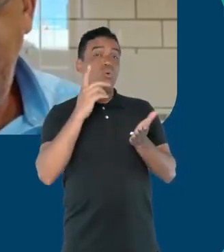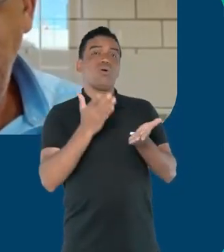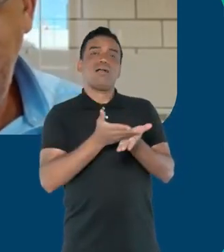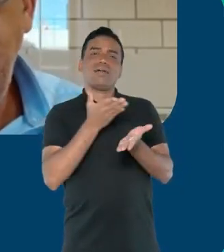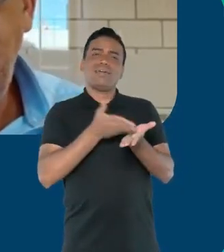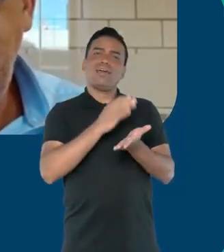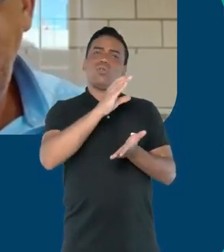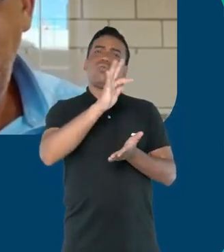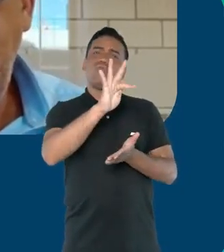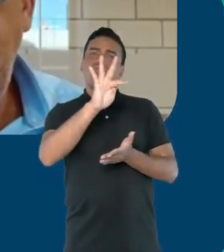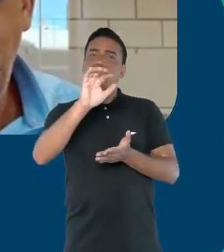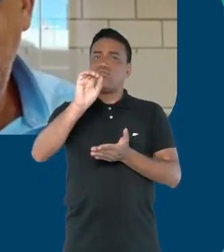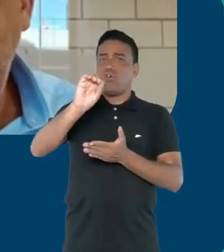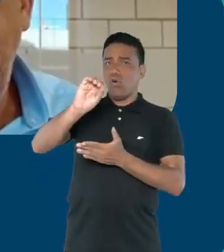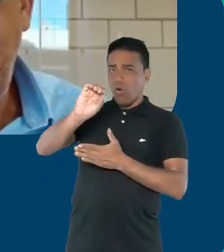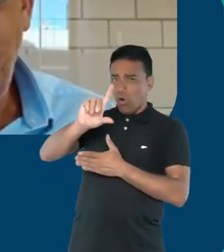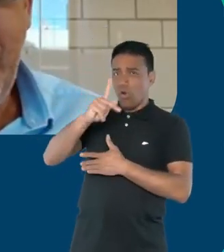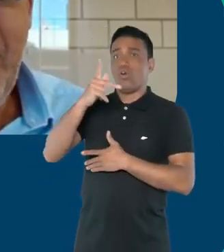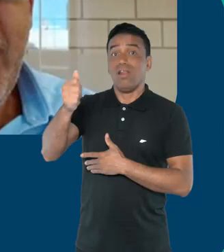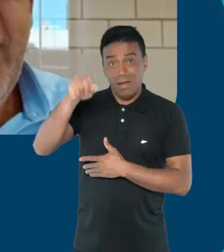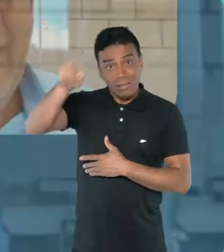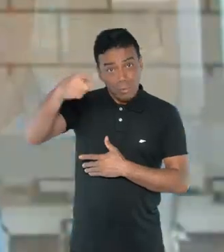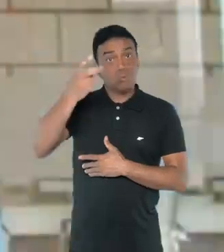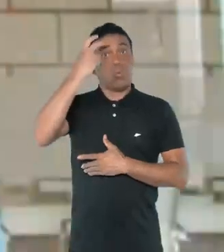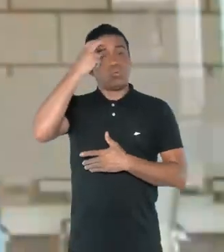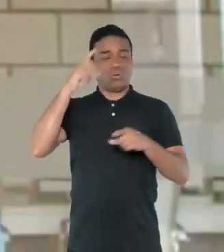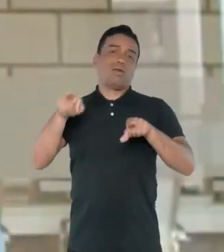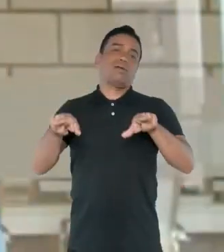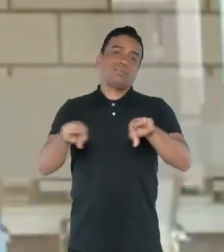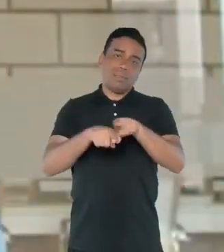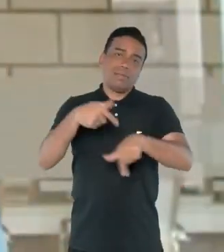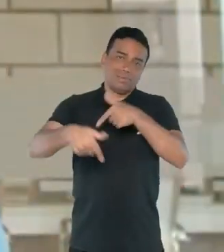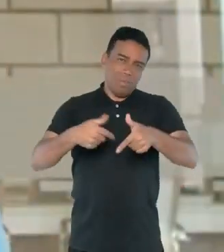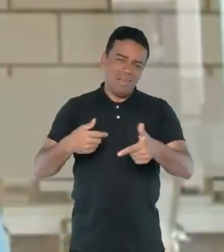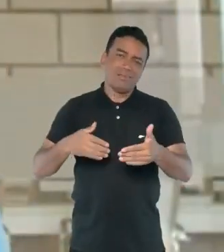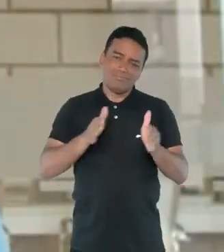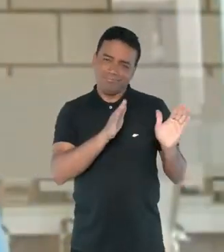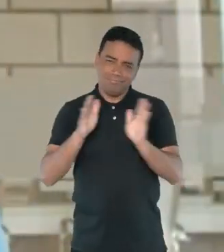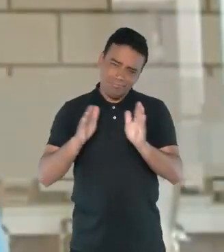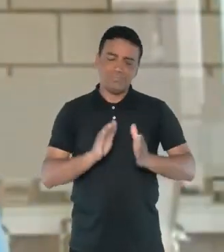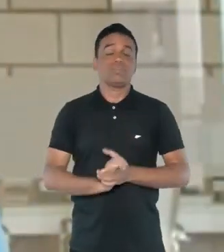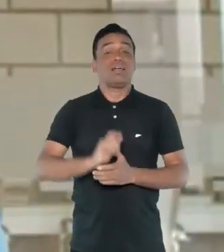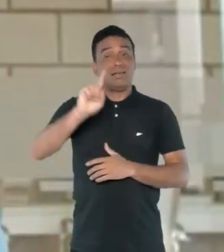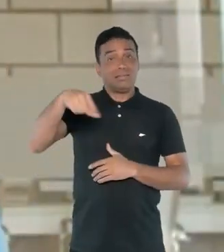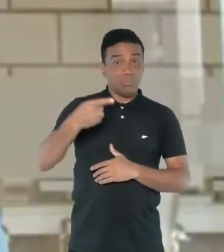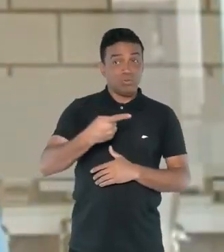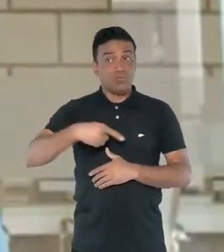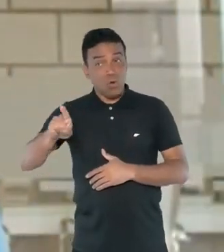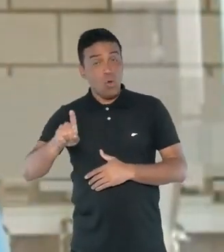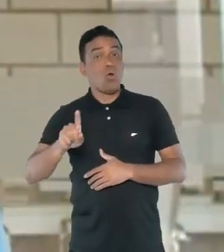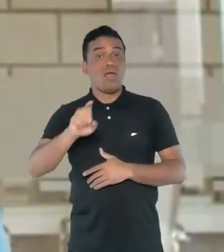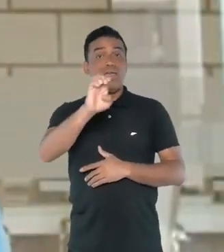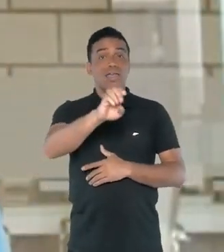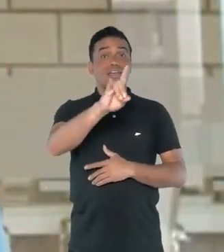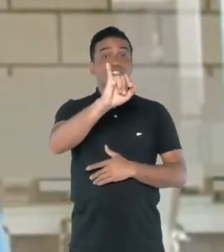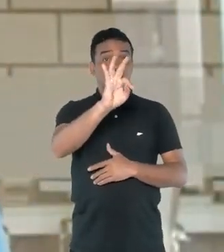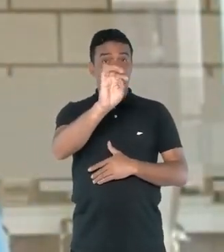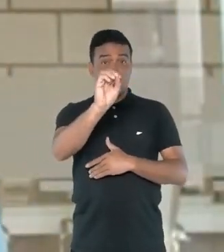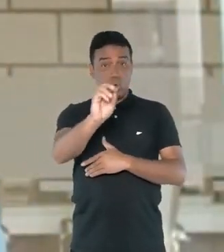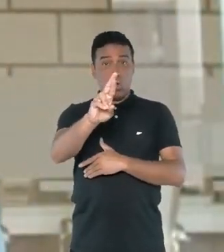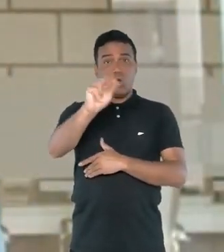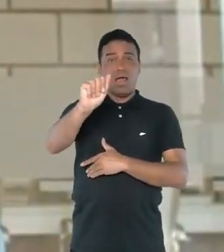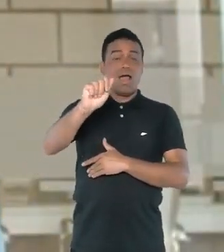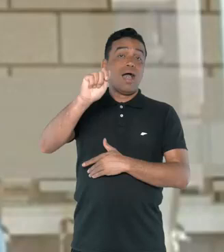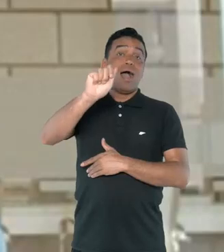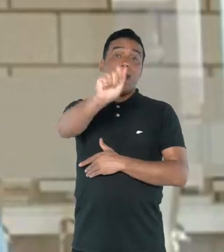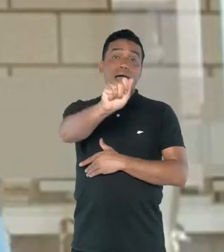Cultura também, durante algum tempo. Depois eu saio de lá, vou para a editora Abril, e aí é